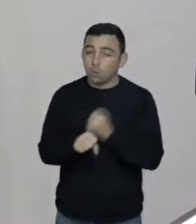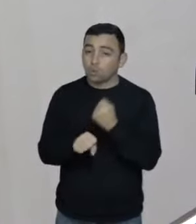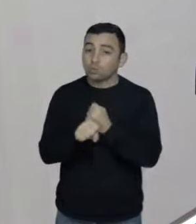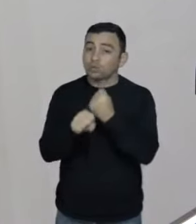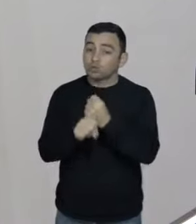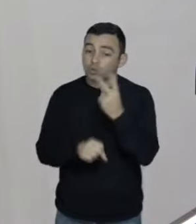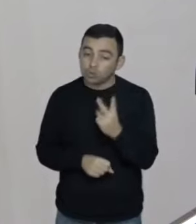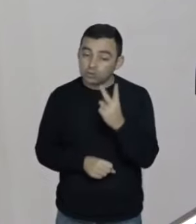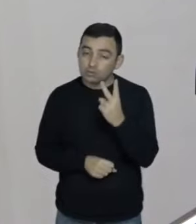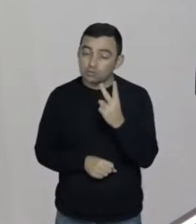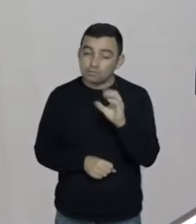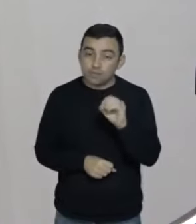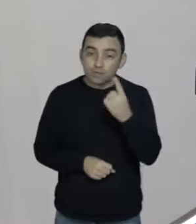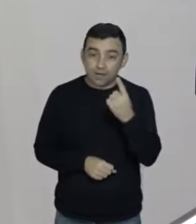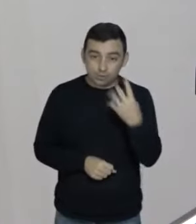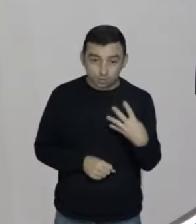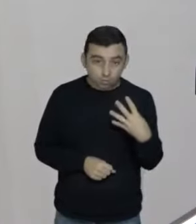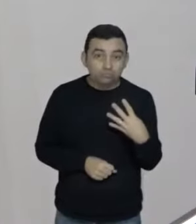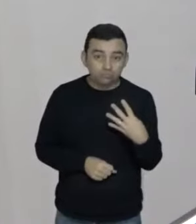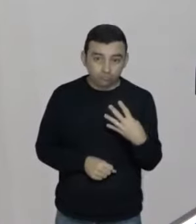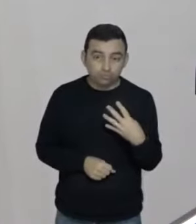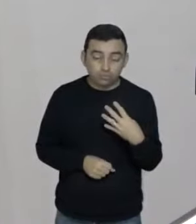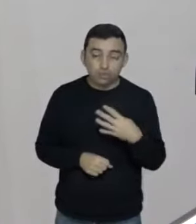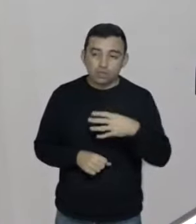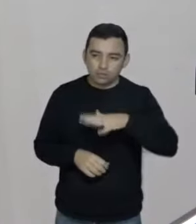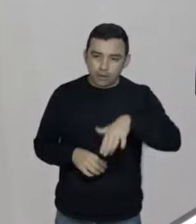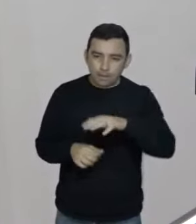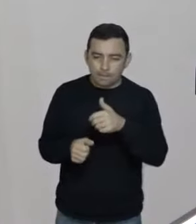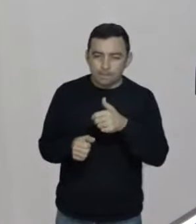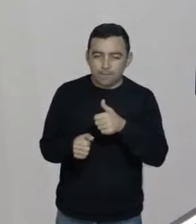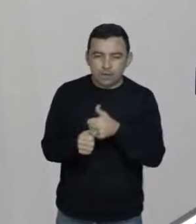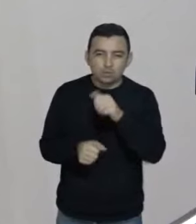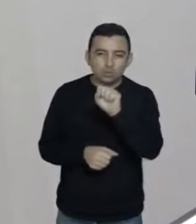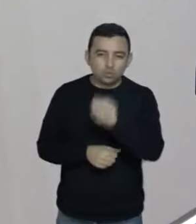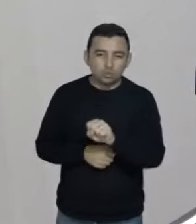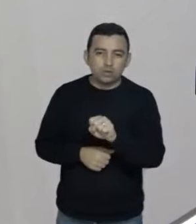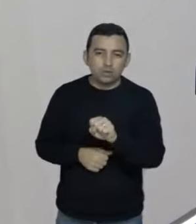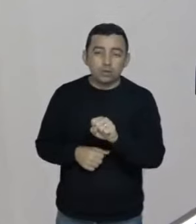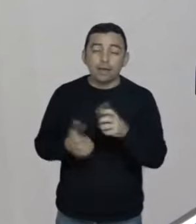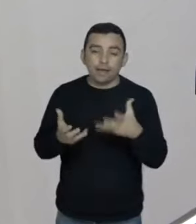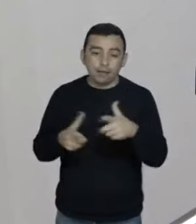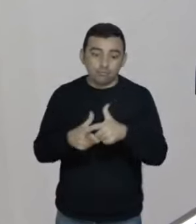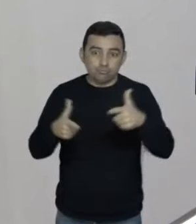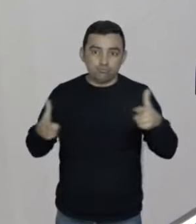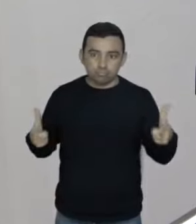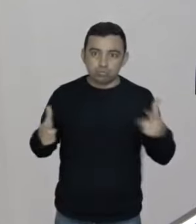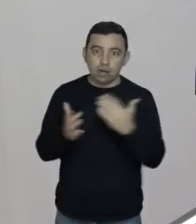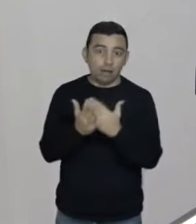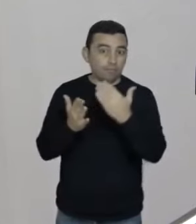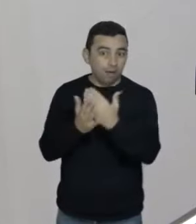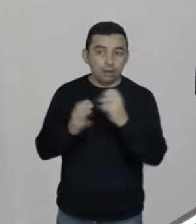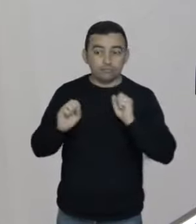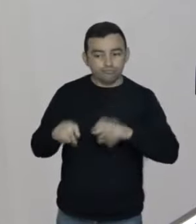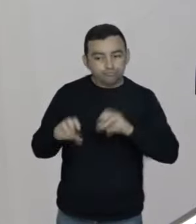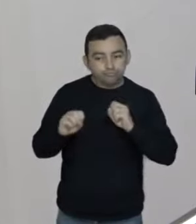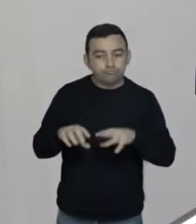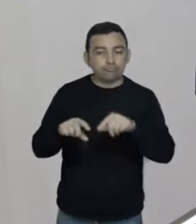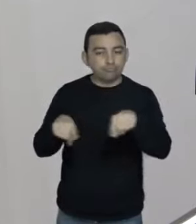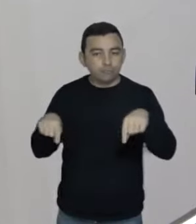no aterro da expressa Sul como parte do programa de ampliação da rede estadual de ensino médio do Governo do Estado